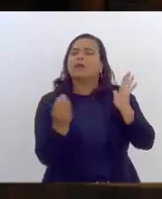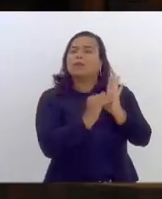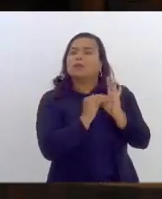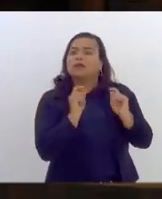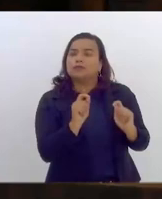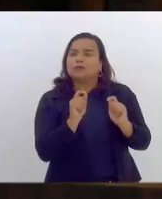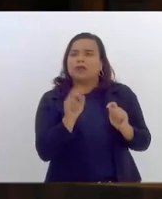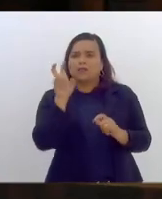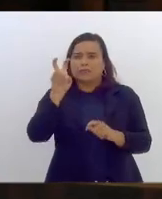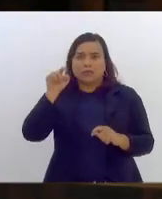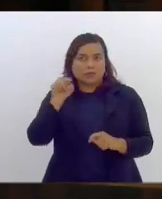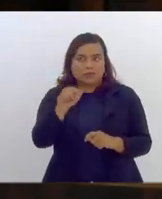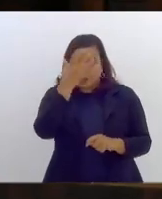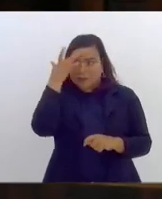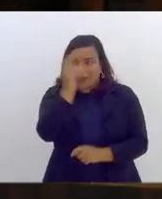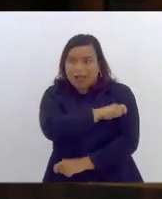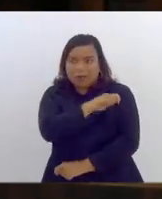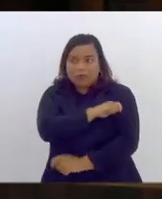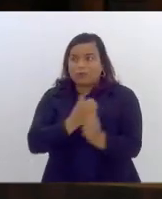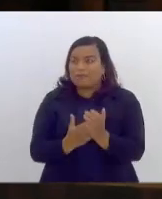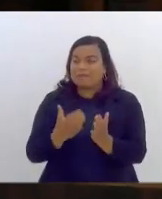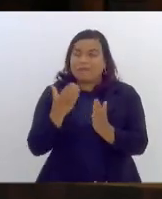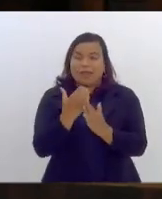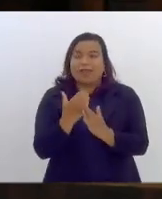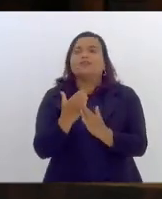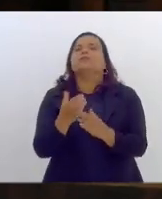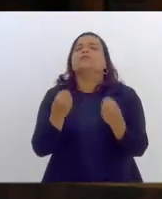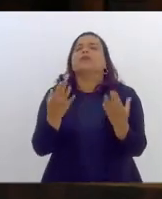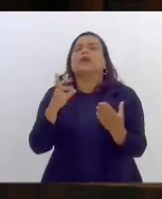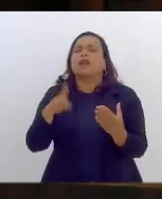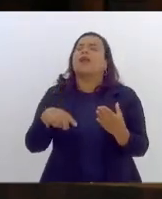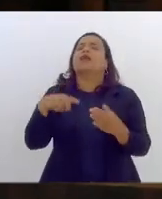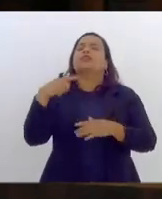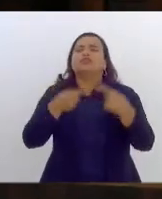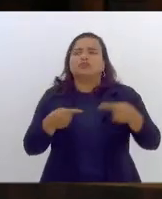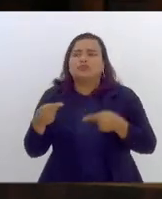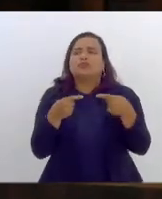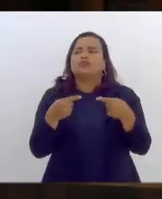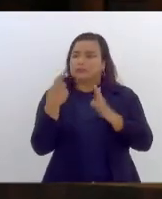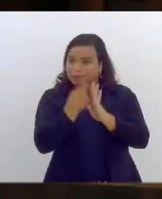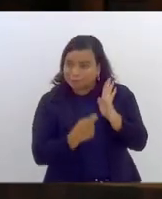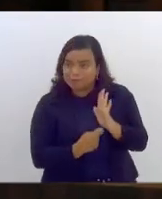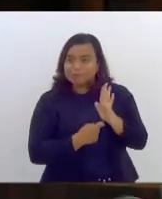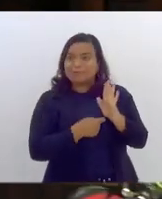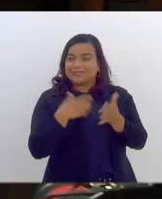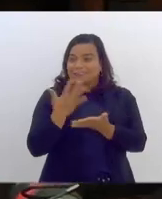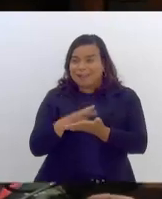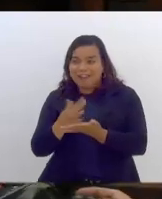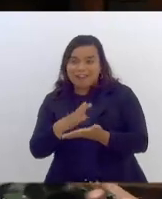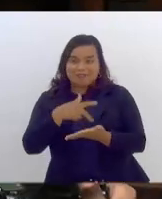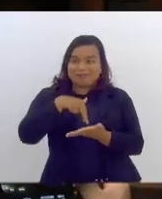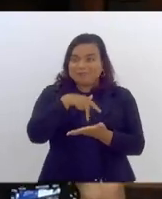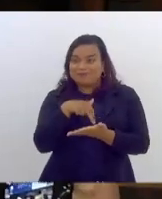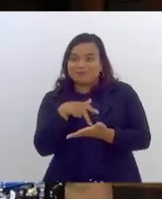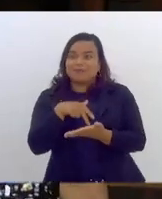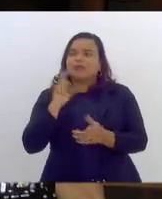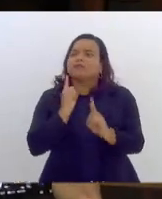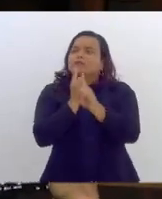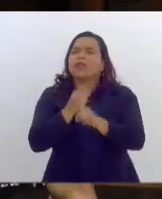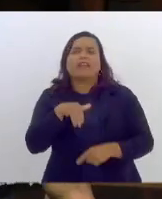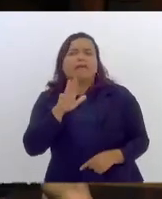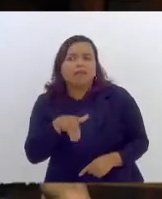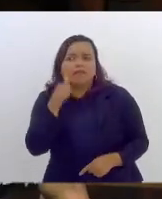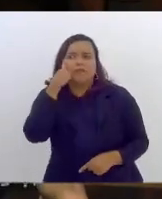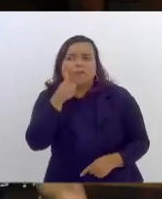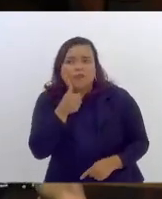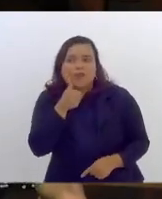mais de 5 mil estudantes para discutir e escrever sambas e descobrir quem é a